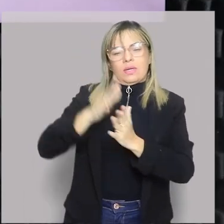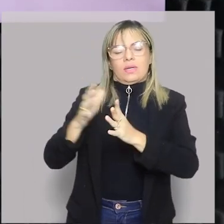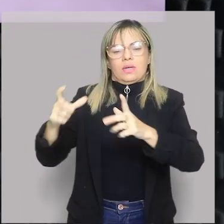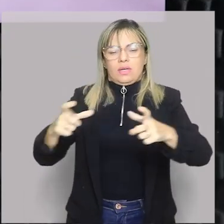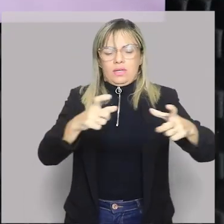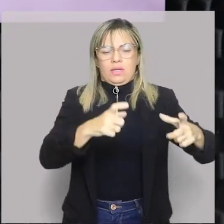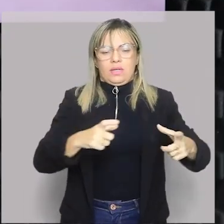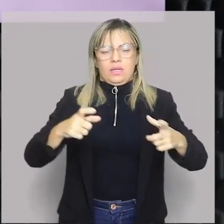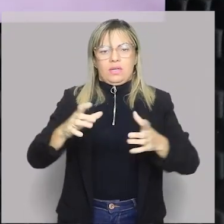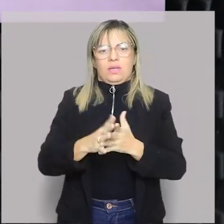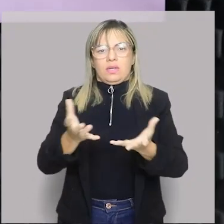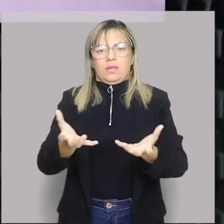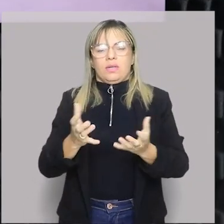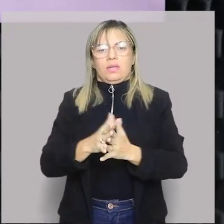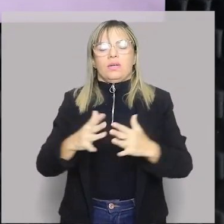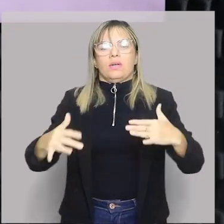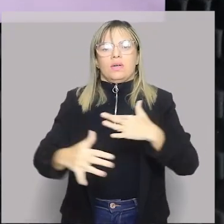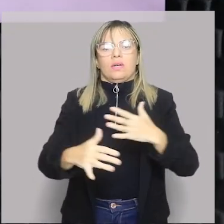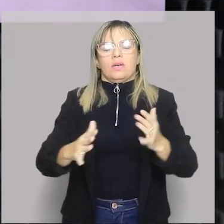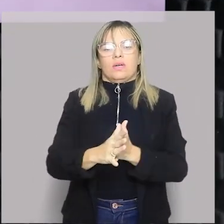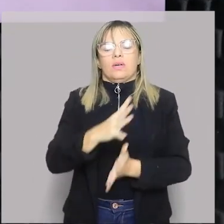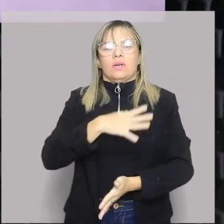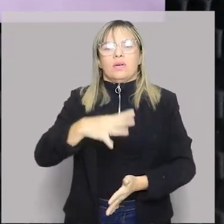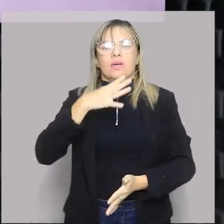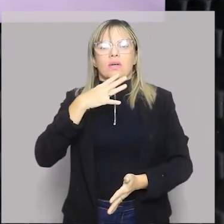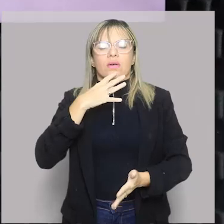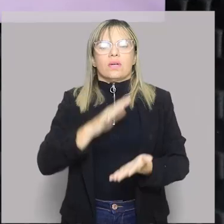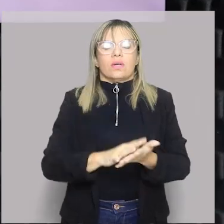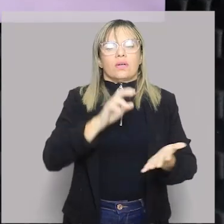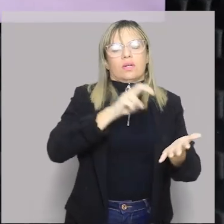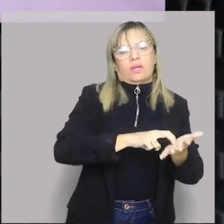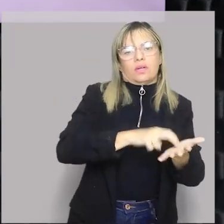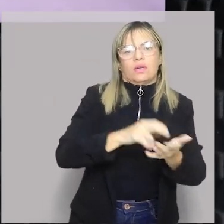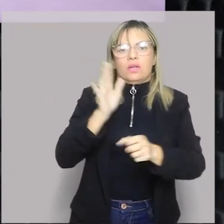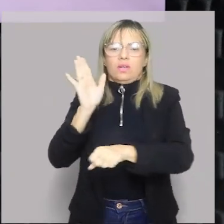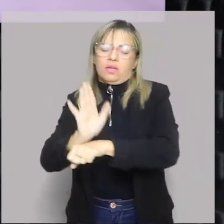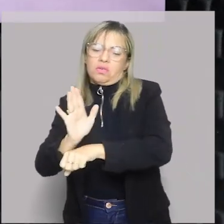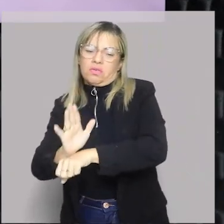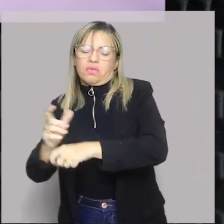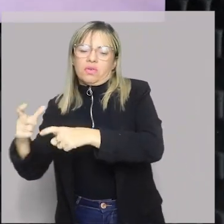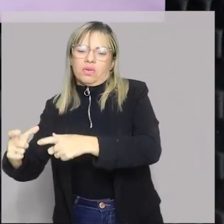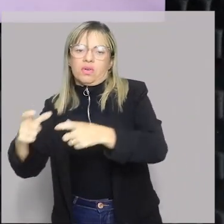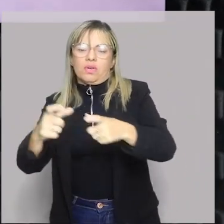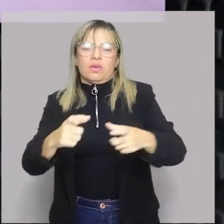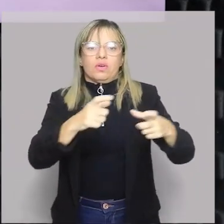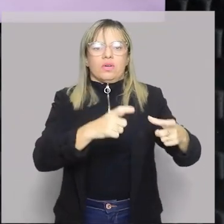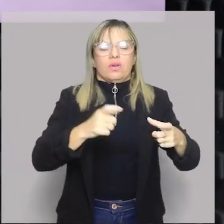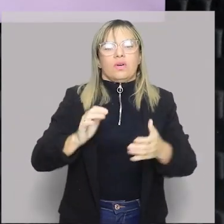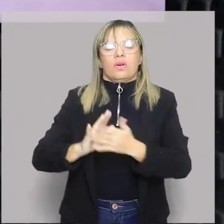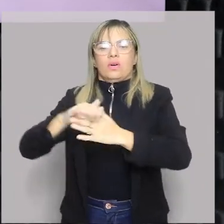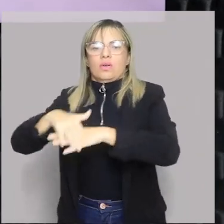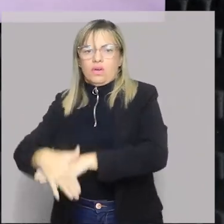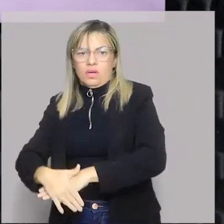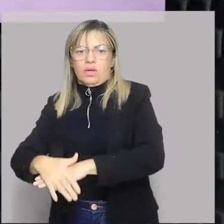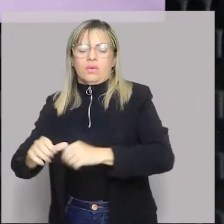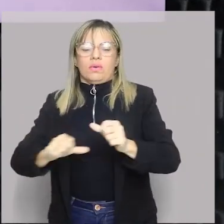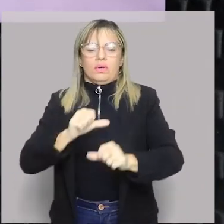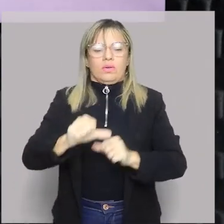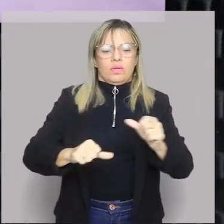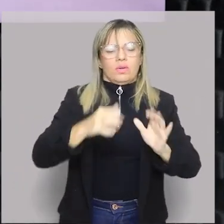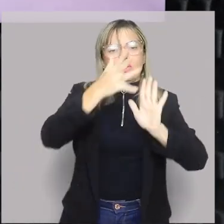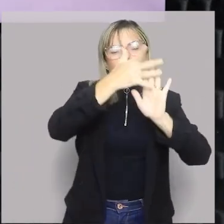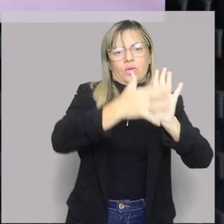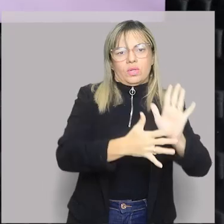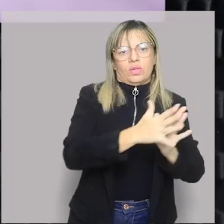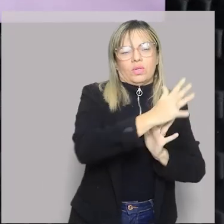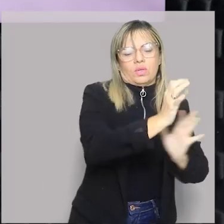que você quer conhecer. Então, você monta o roteiro, de manhã eu visito aqui, de tarde eu visito ali, à noite eu faço aquilo, então você tem ali o roteiro. Então, isso é o